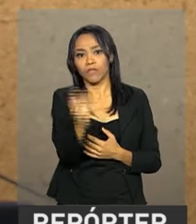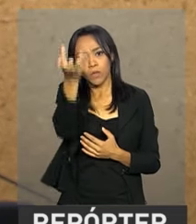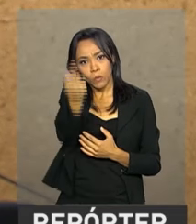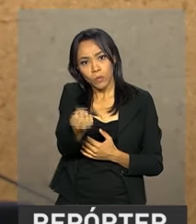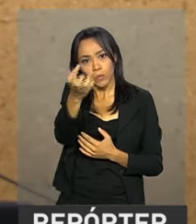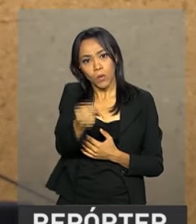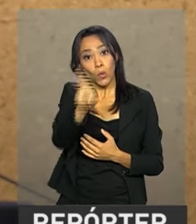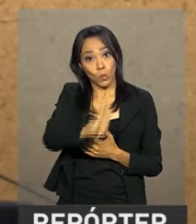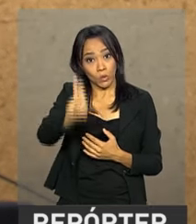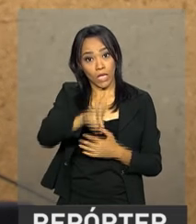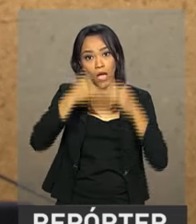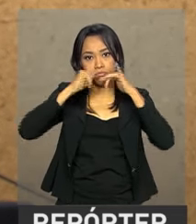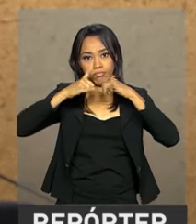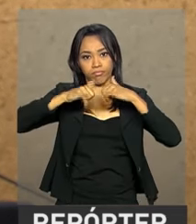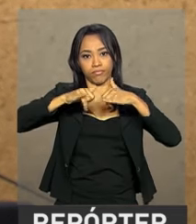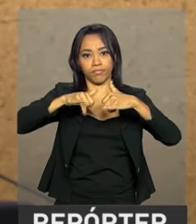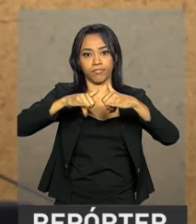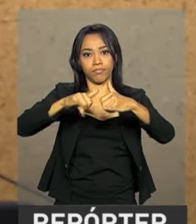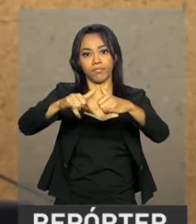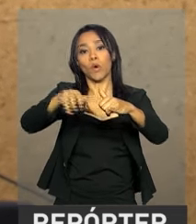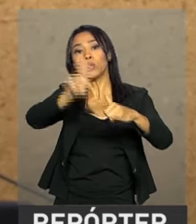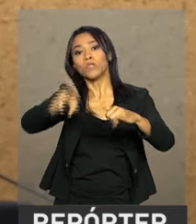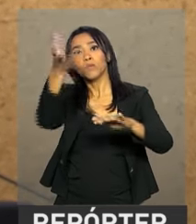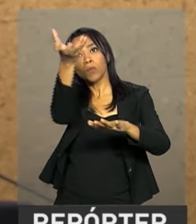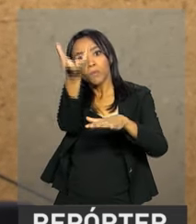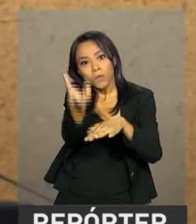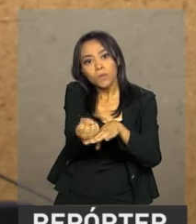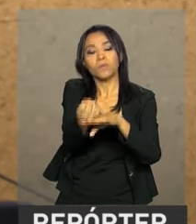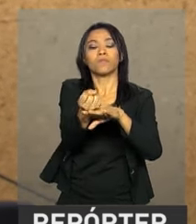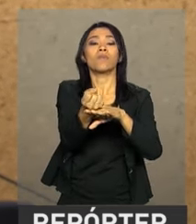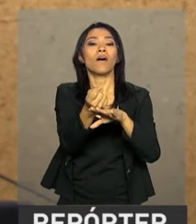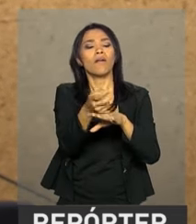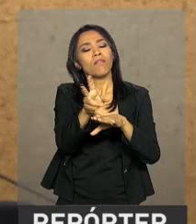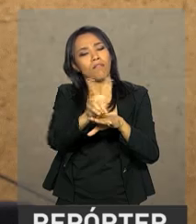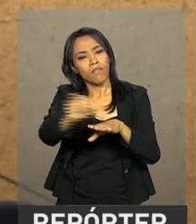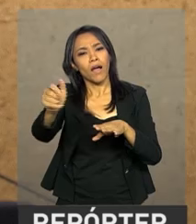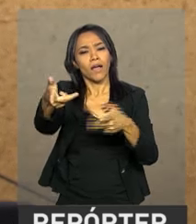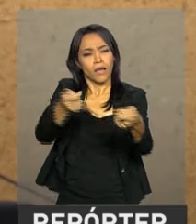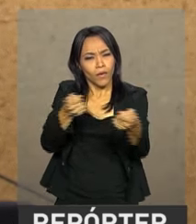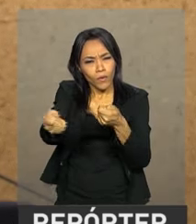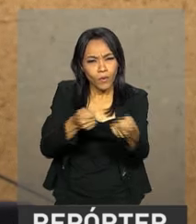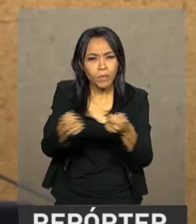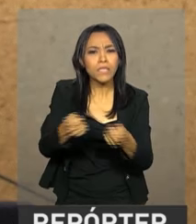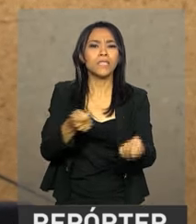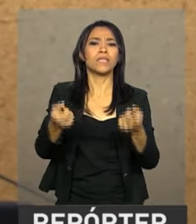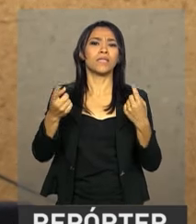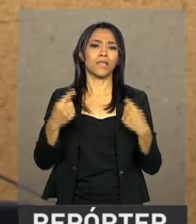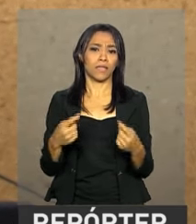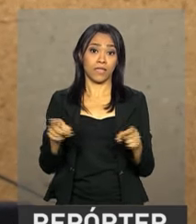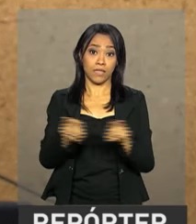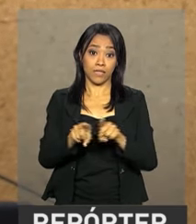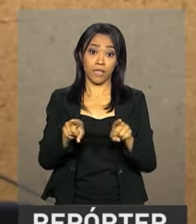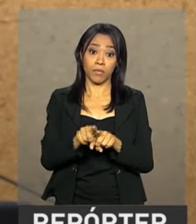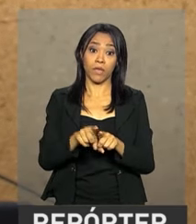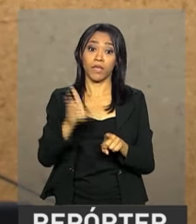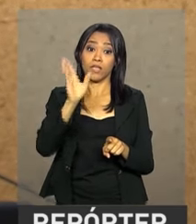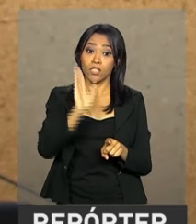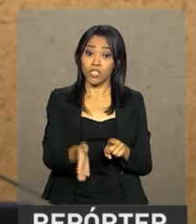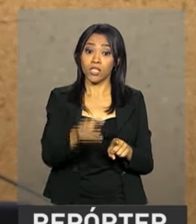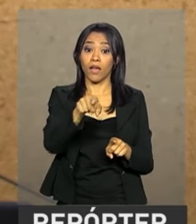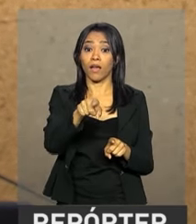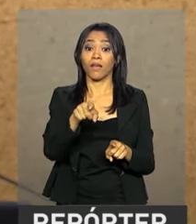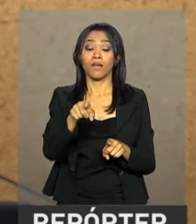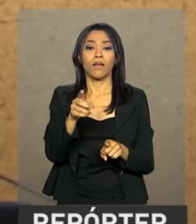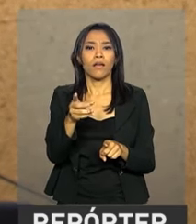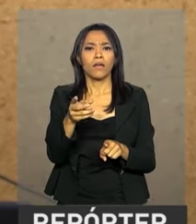né ele vai gerar com isso mais eficiência energética vai gerar economia ah e o sistema já tá instalado já tá